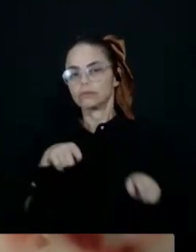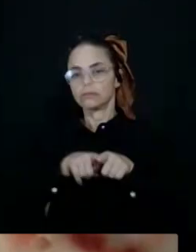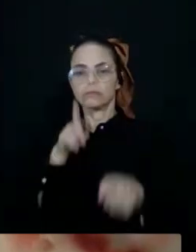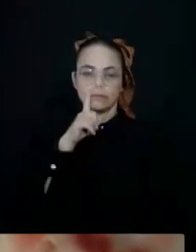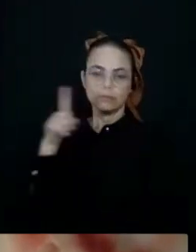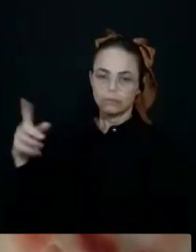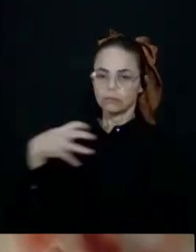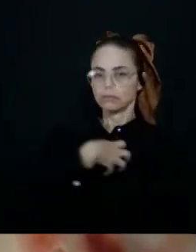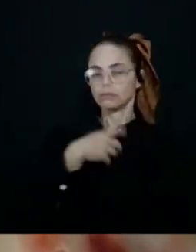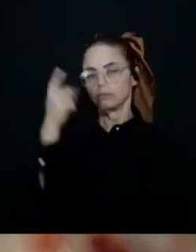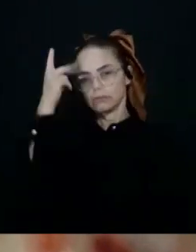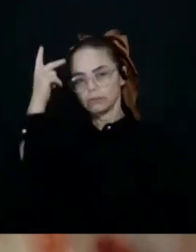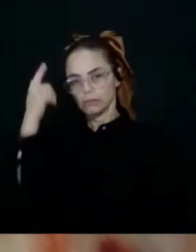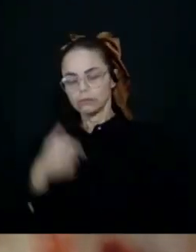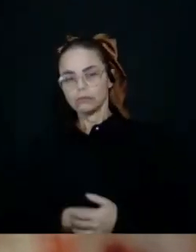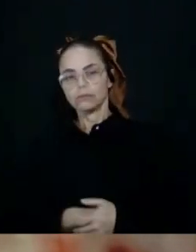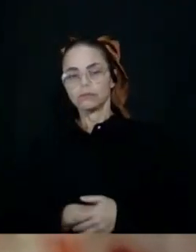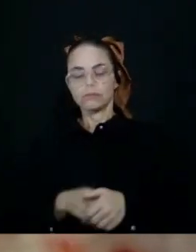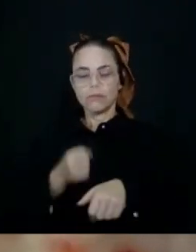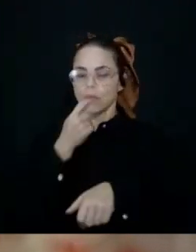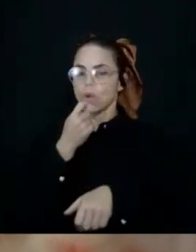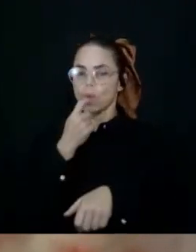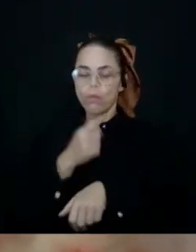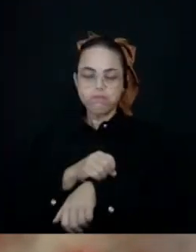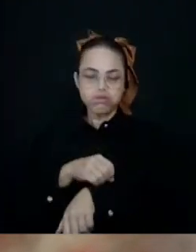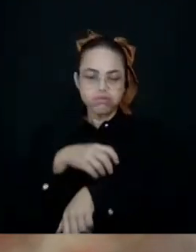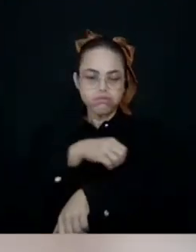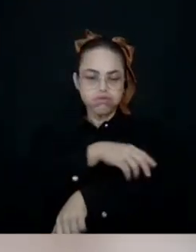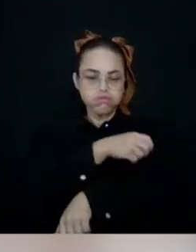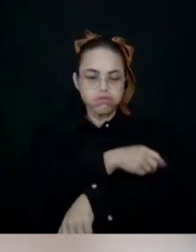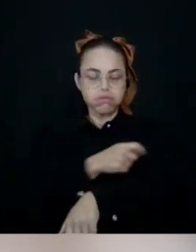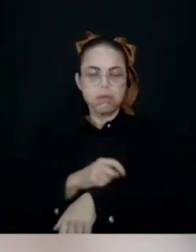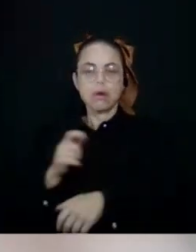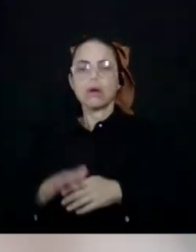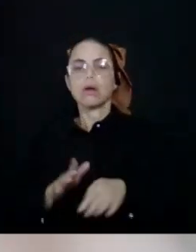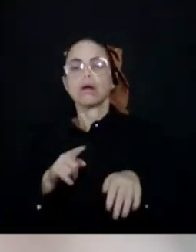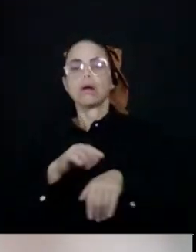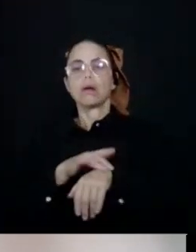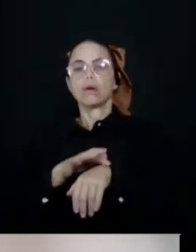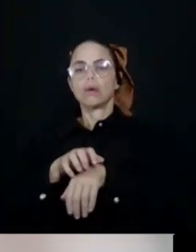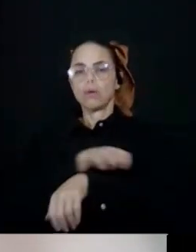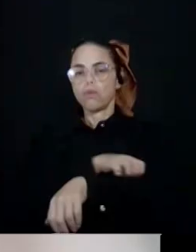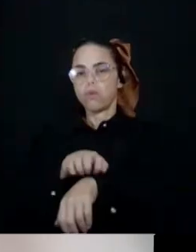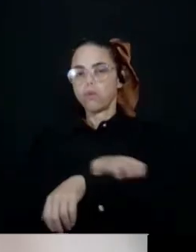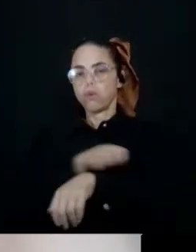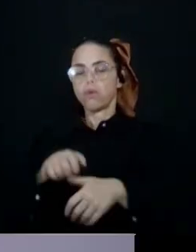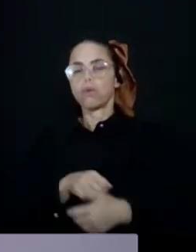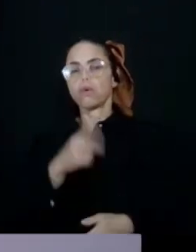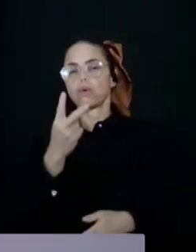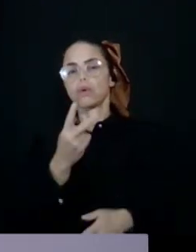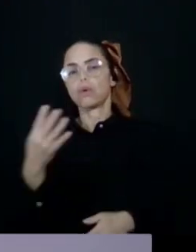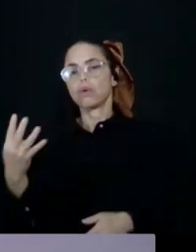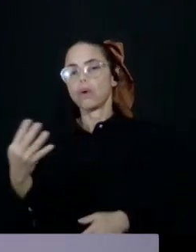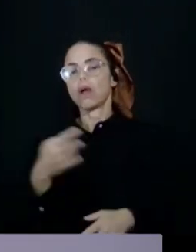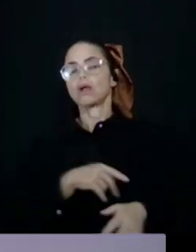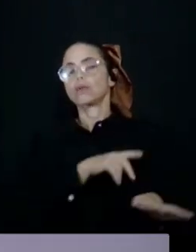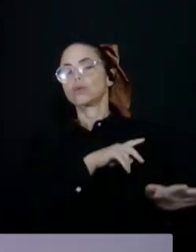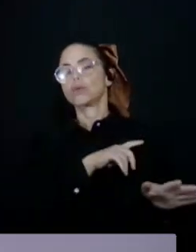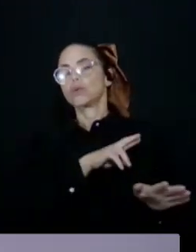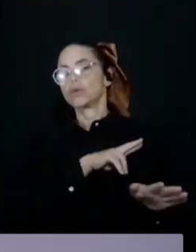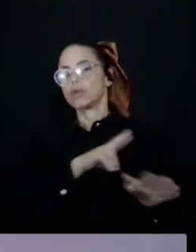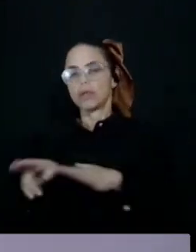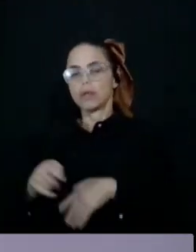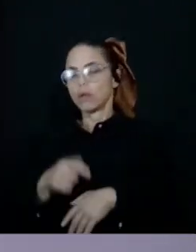comum é a erupção na pele, com bolhas ou feridas que podem durar de 2 a 4 semanas. febre, dor